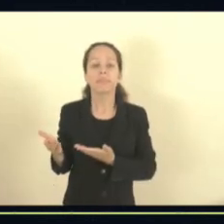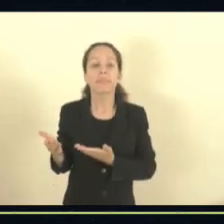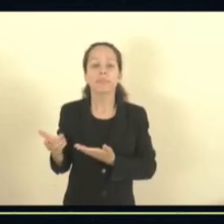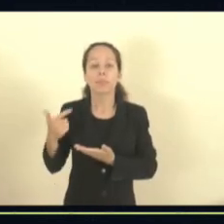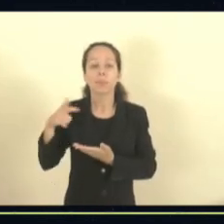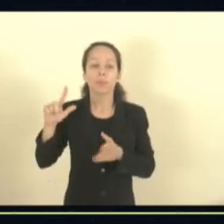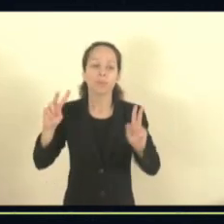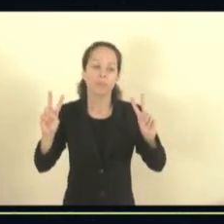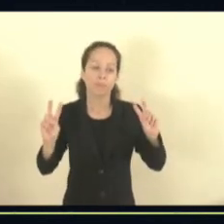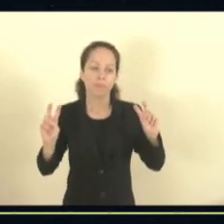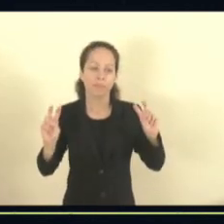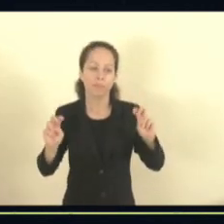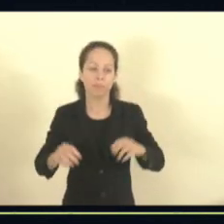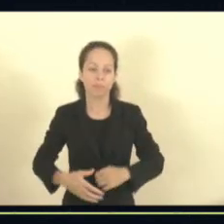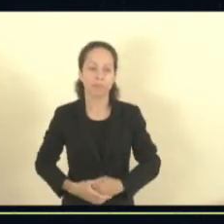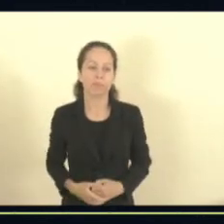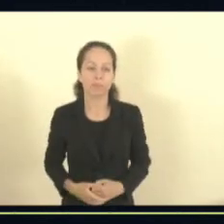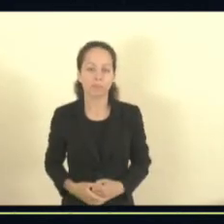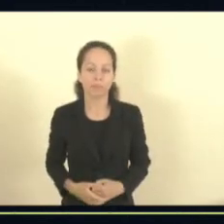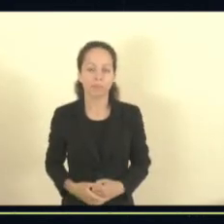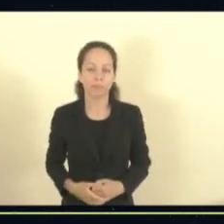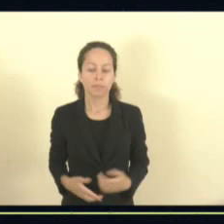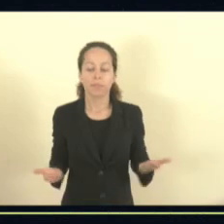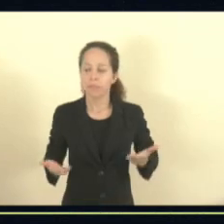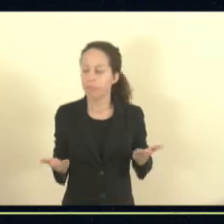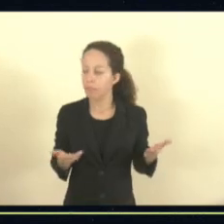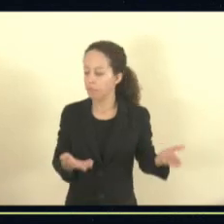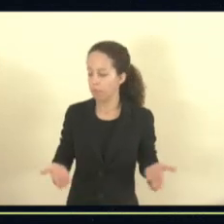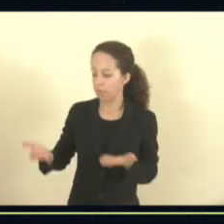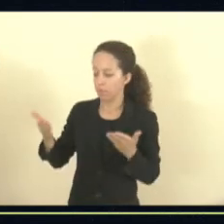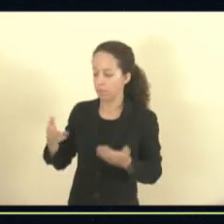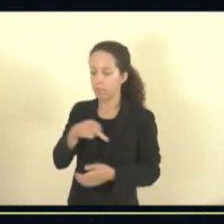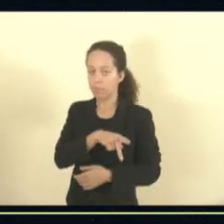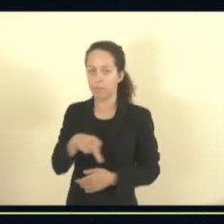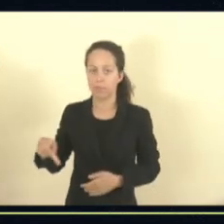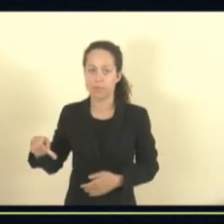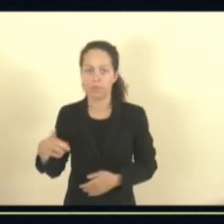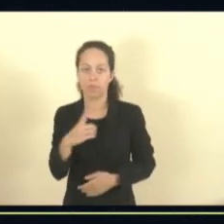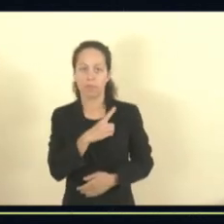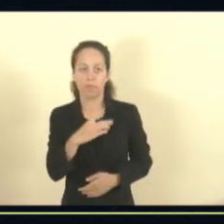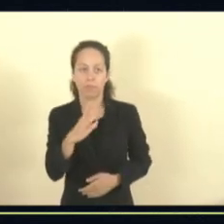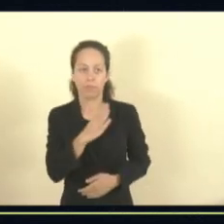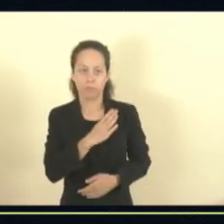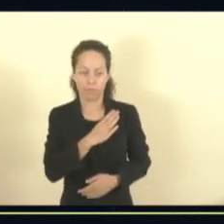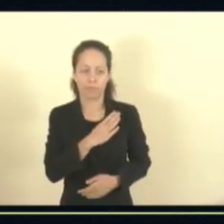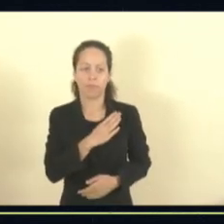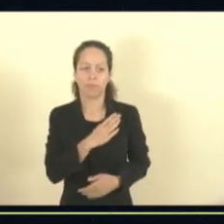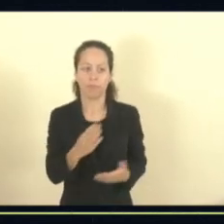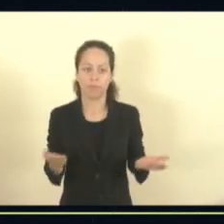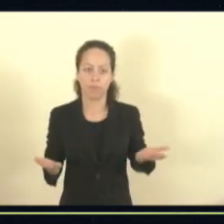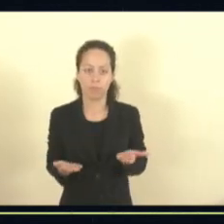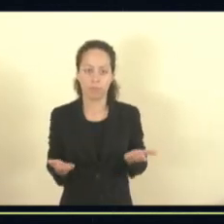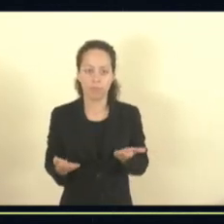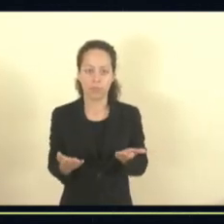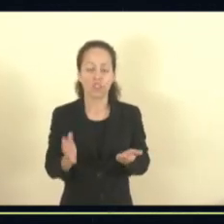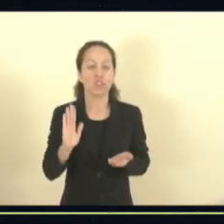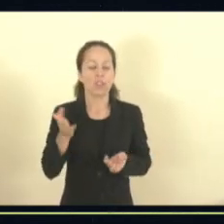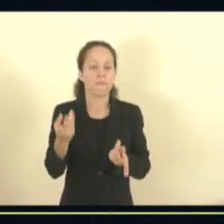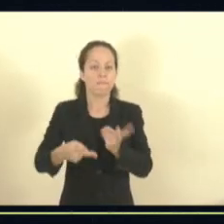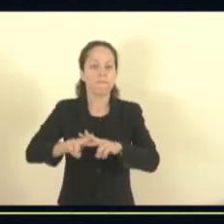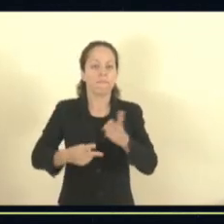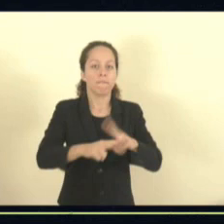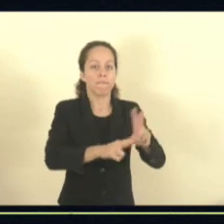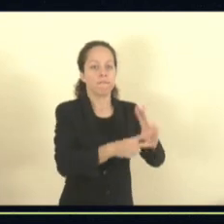para a próxima matéria. Então, eu, nesse momento, estou passando aqui a presidência para o nosso deputado e delegado Danilo Baez, que já botou na cadeia mais de 20